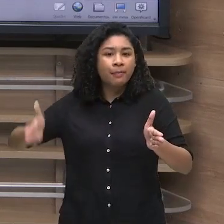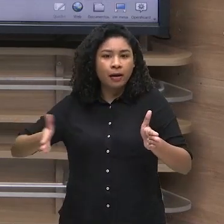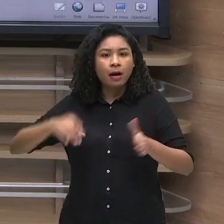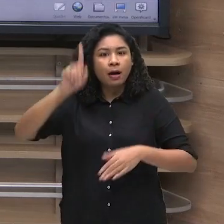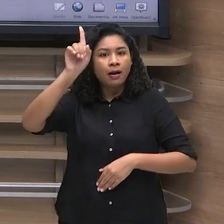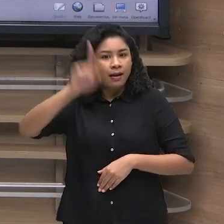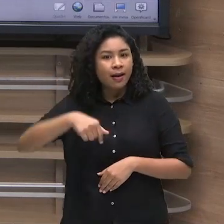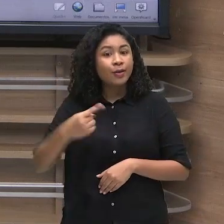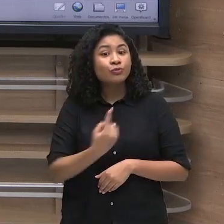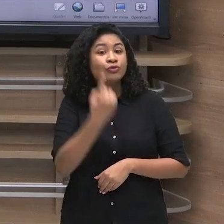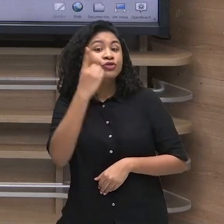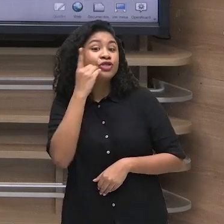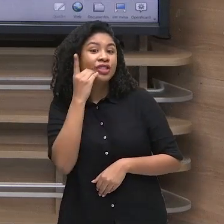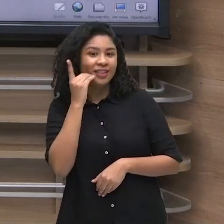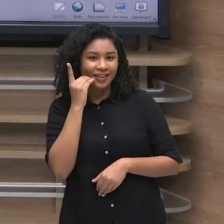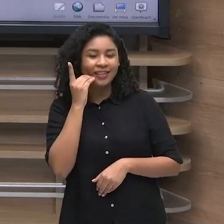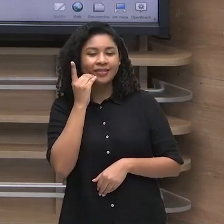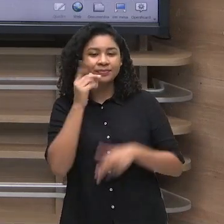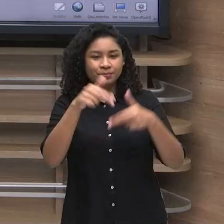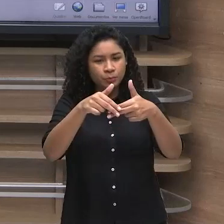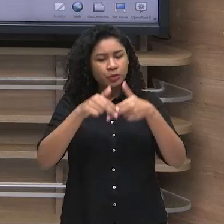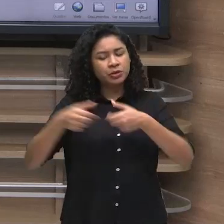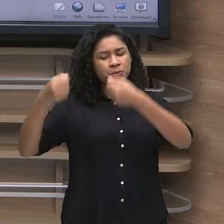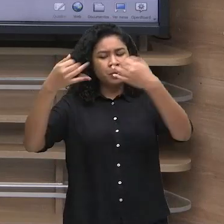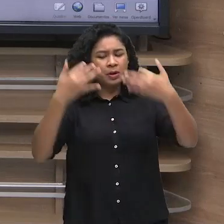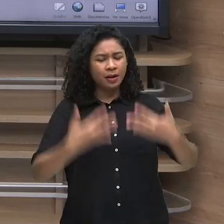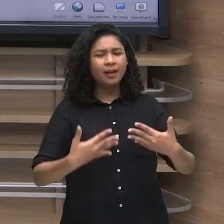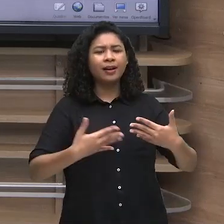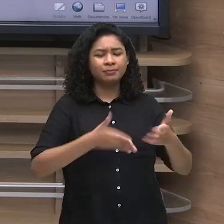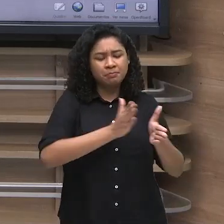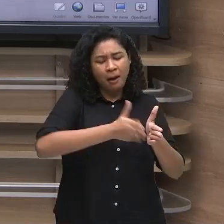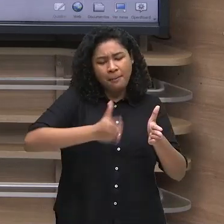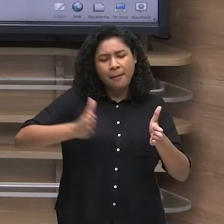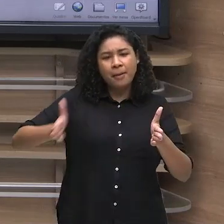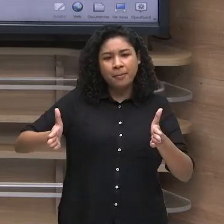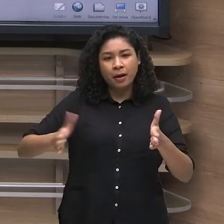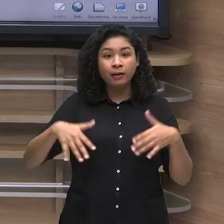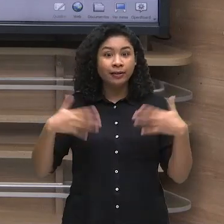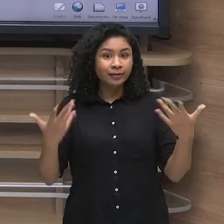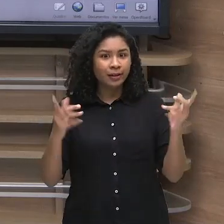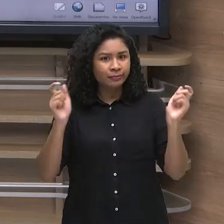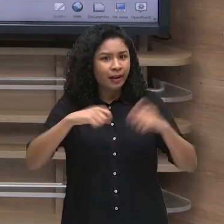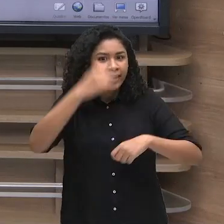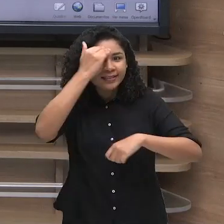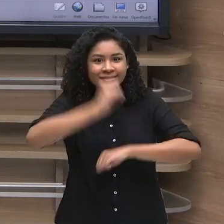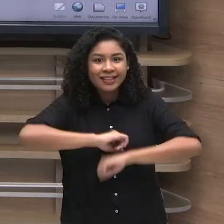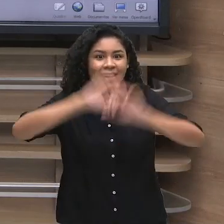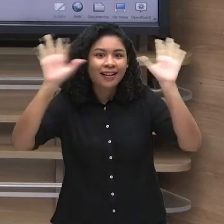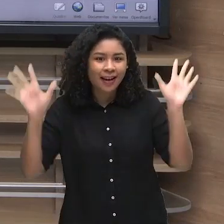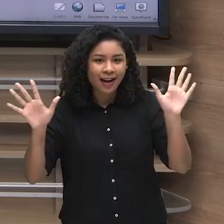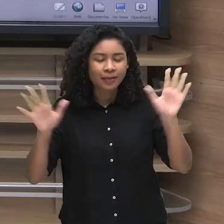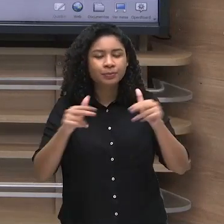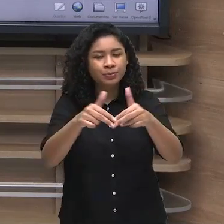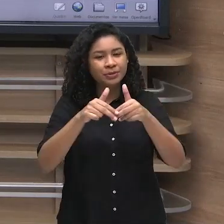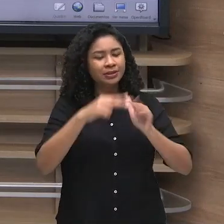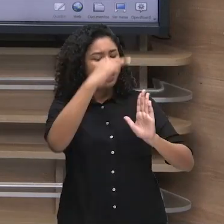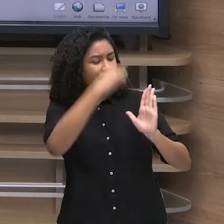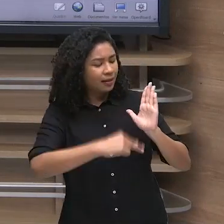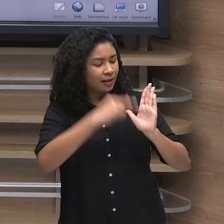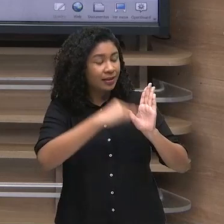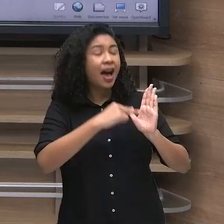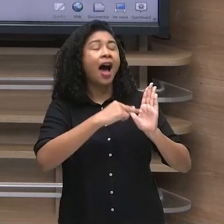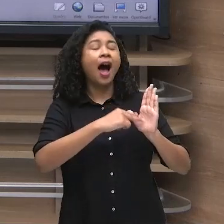e dormiu. Olha que lindo. Dá para você entender assim. Né? Lendo o texto, você percebe